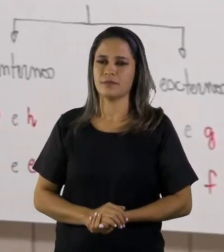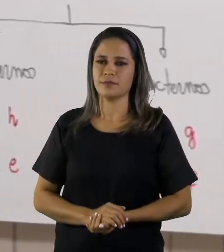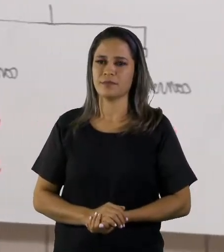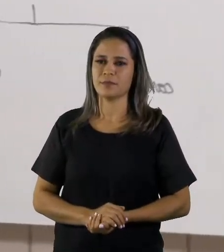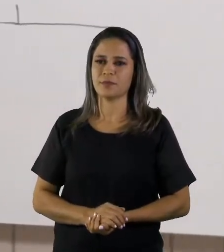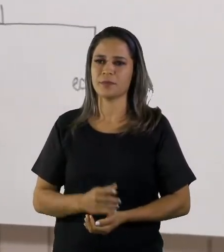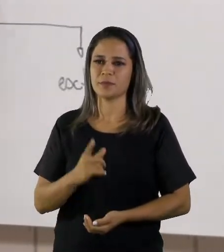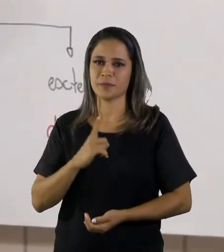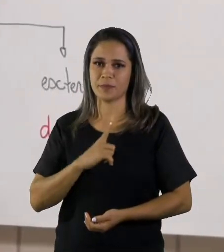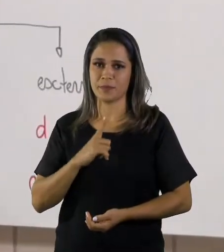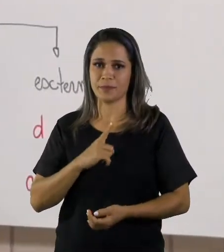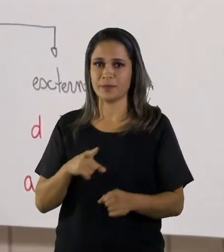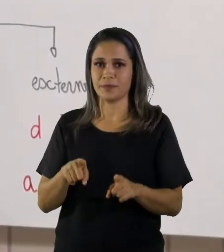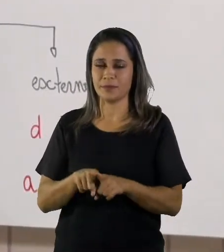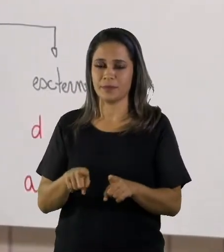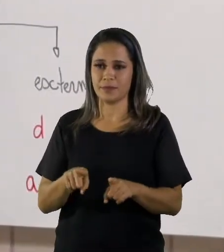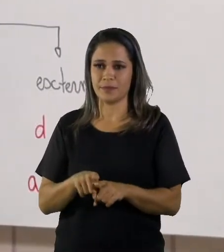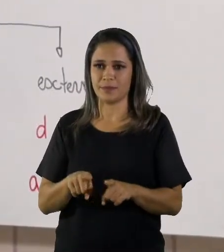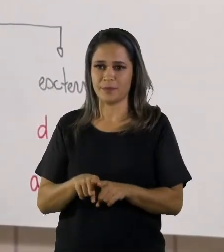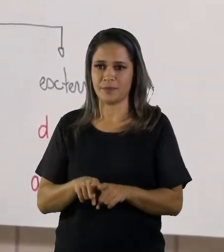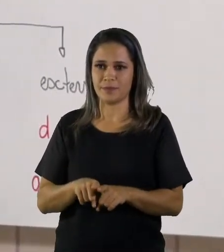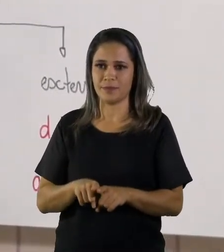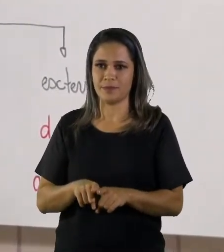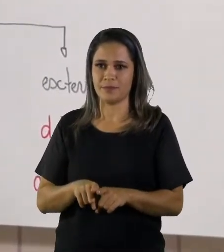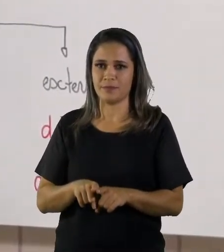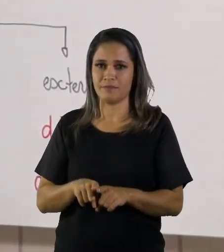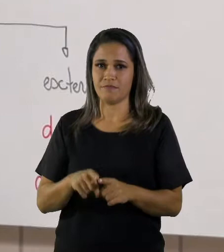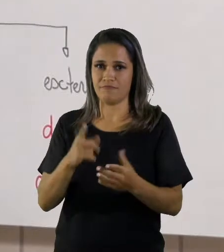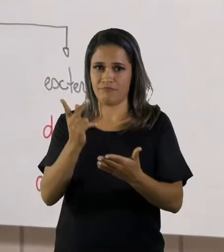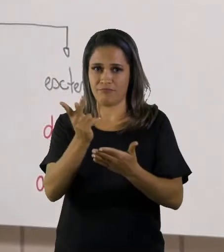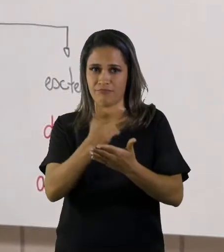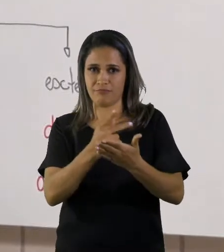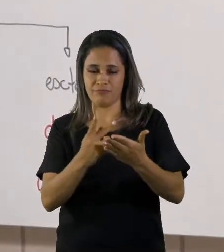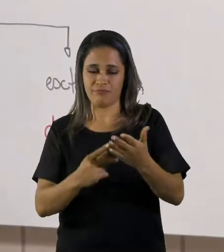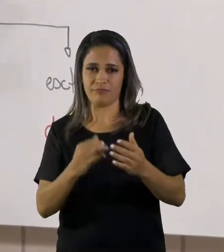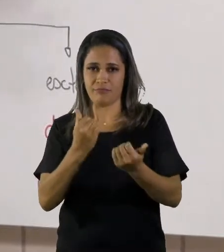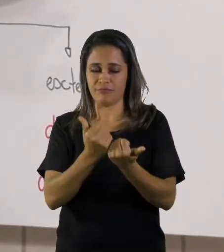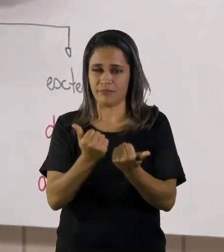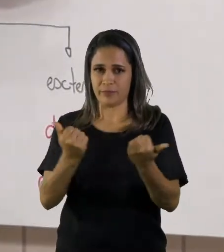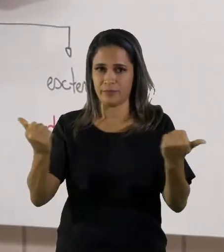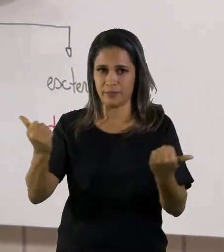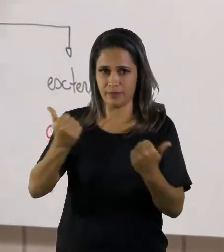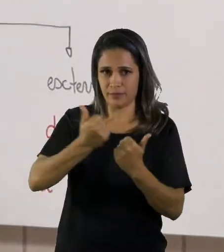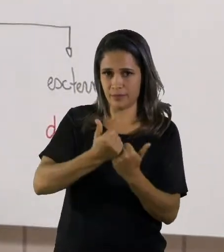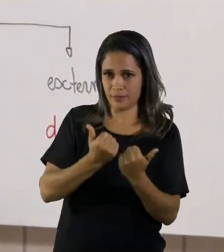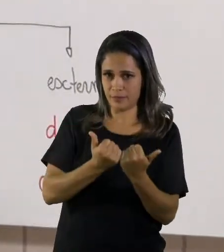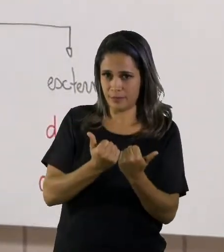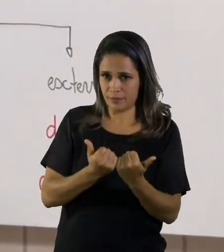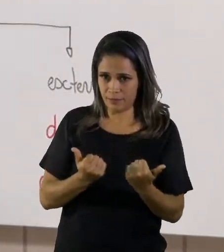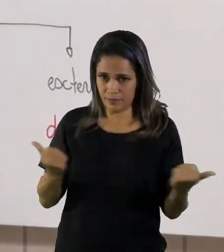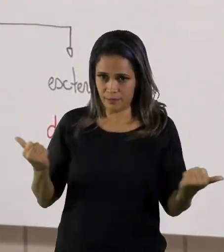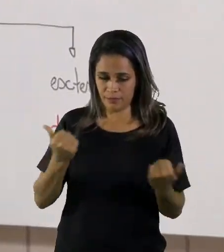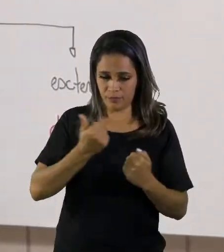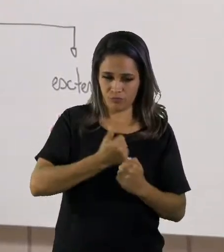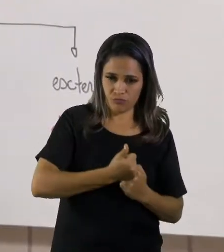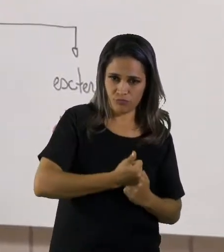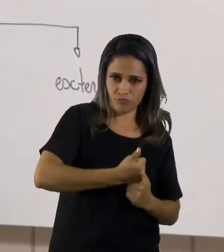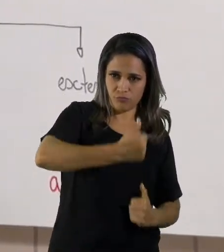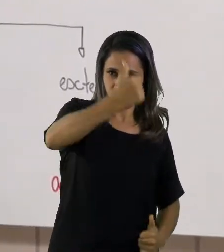Temos ainda o mesmo desenho, as mesmas retas paralelas, cortadas pela